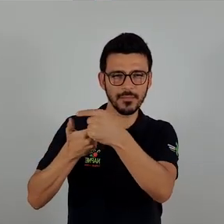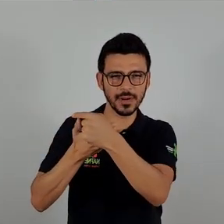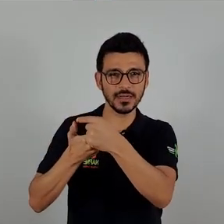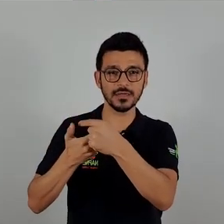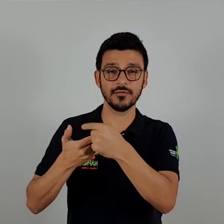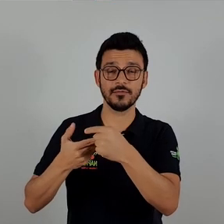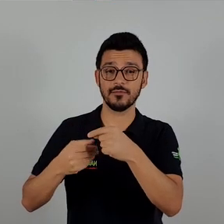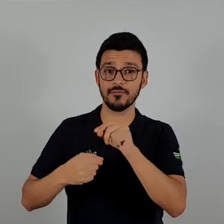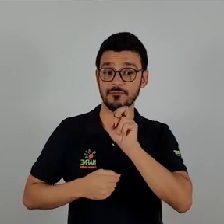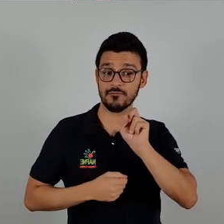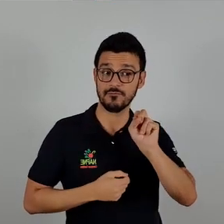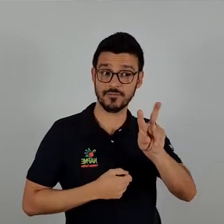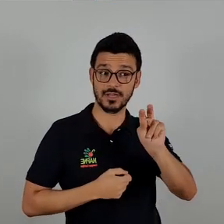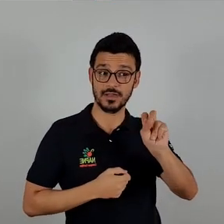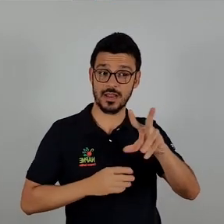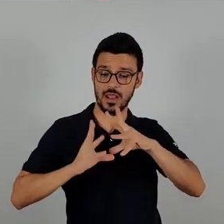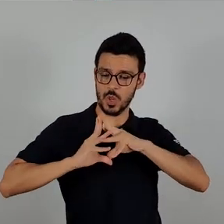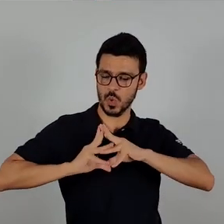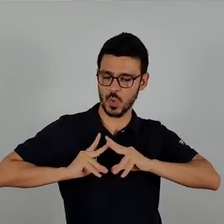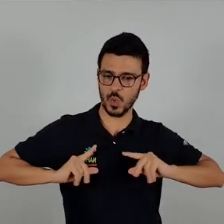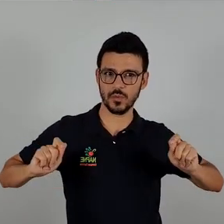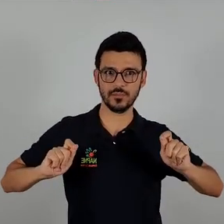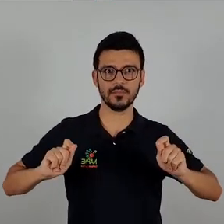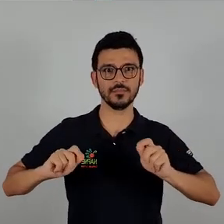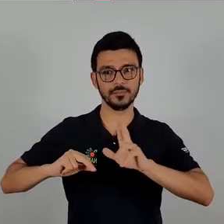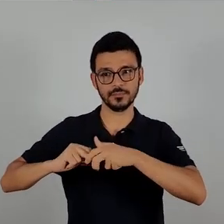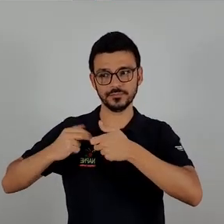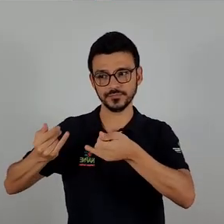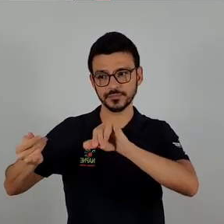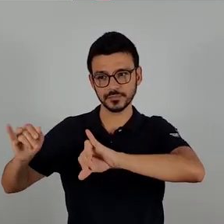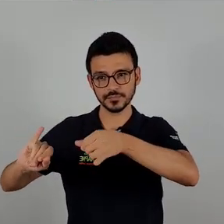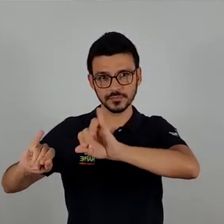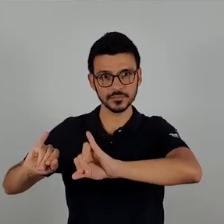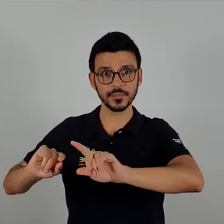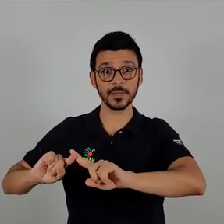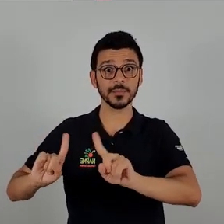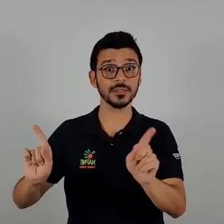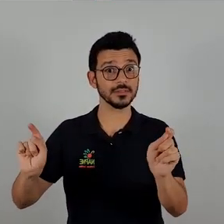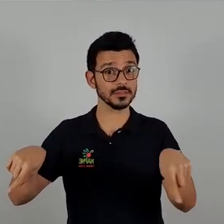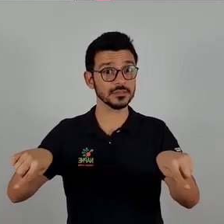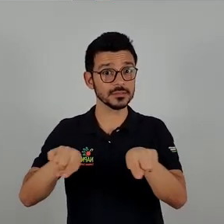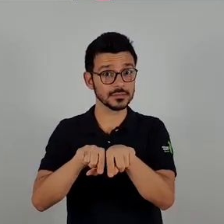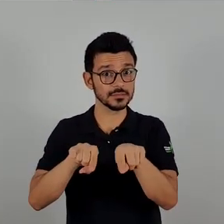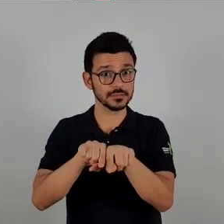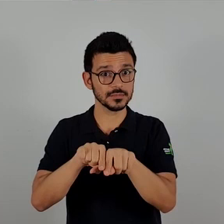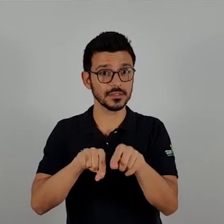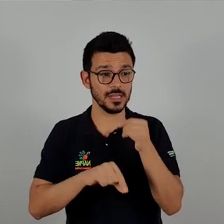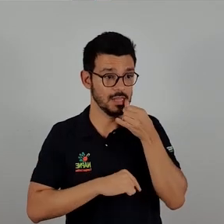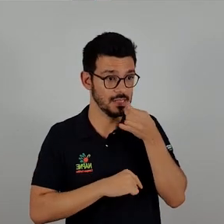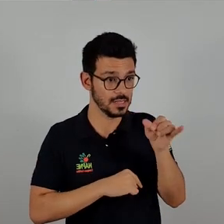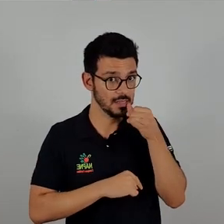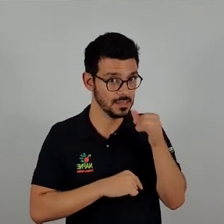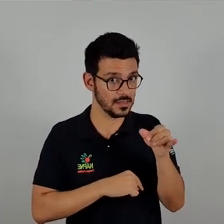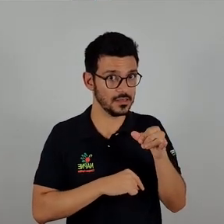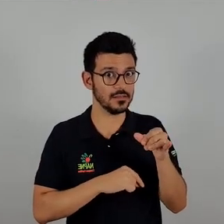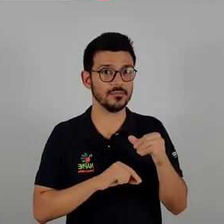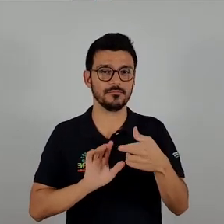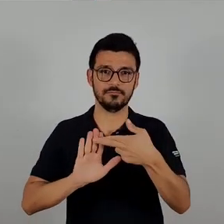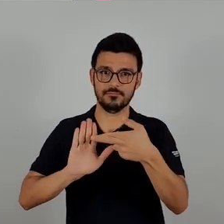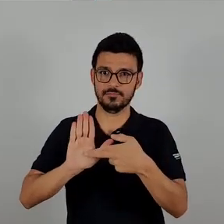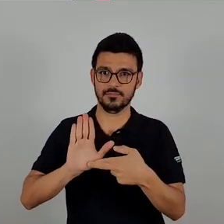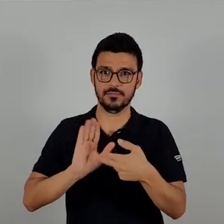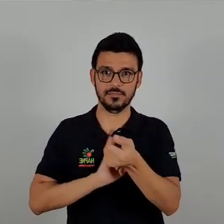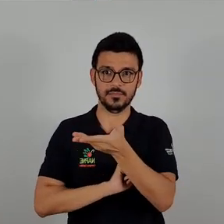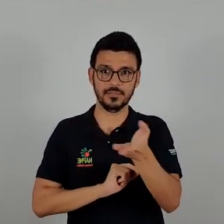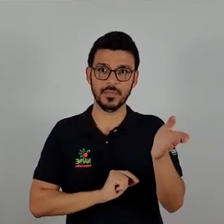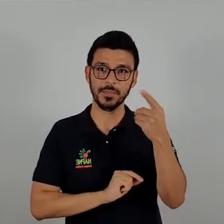também. A prova disso é se você olhando aqui para mim, pegue as suas duas mãos, coloquem juntas